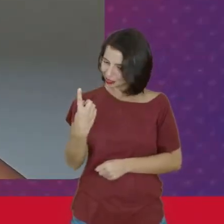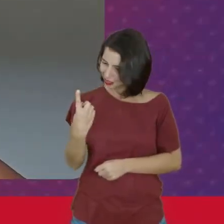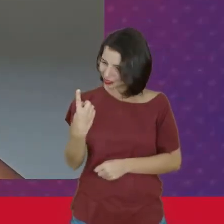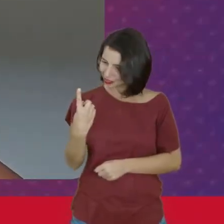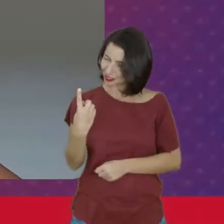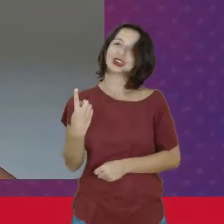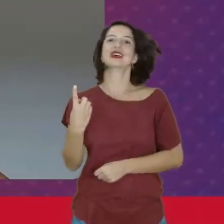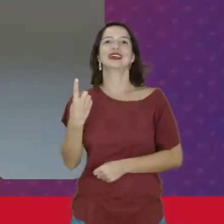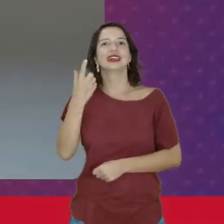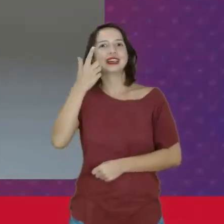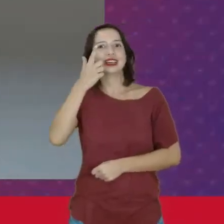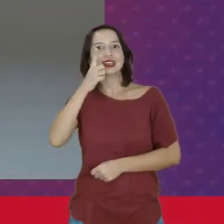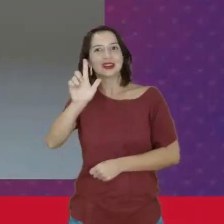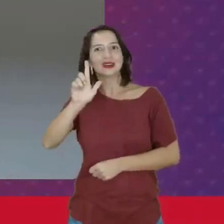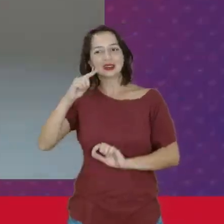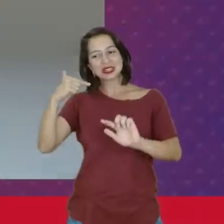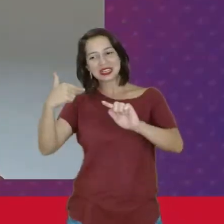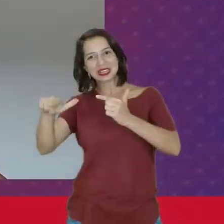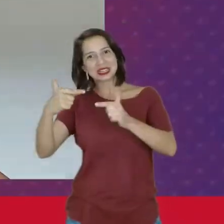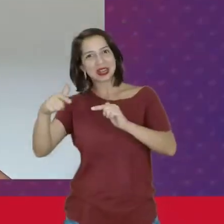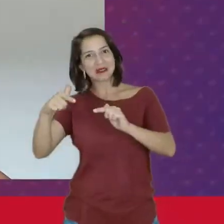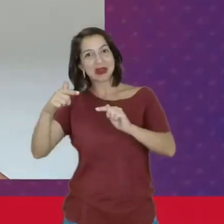consegui vir para minha cidade finalmente.